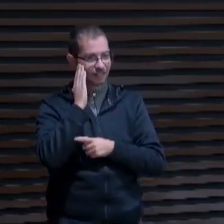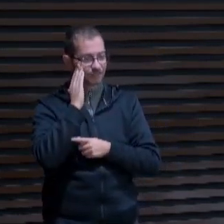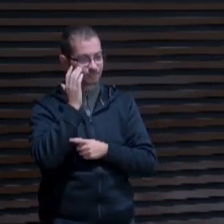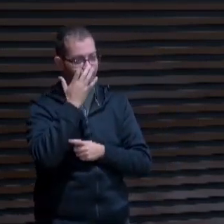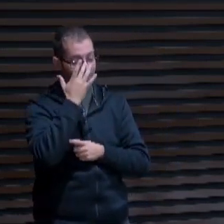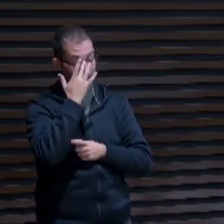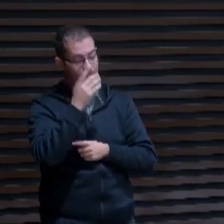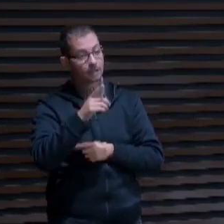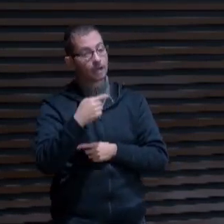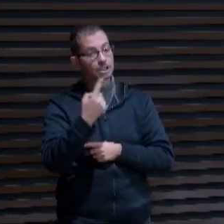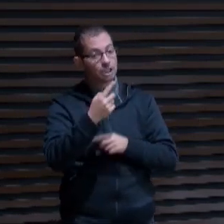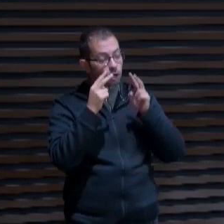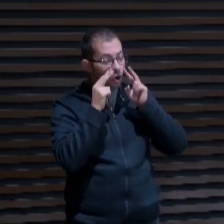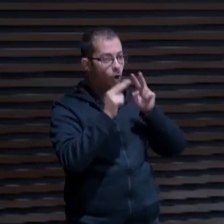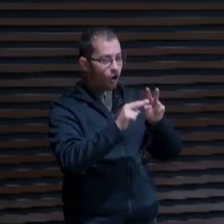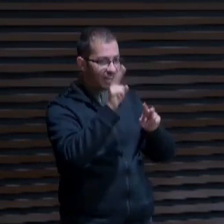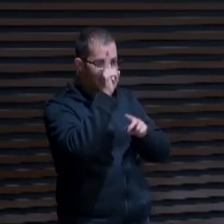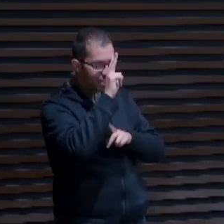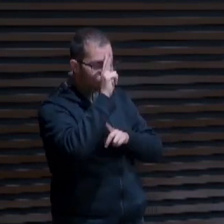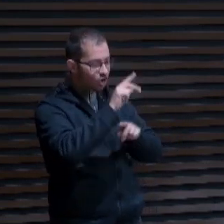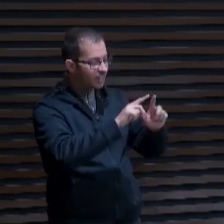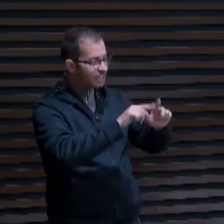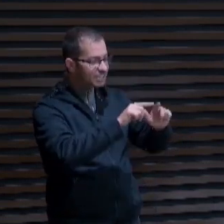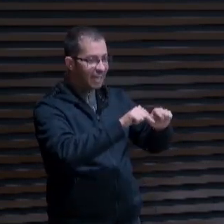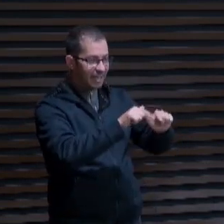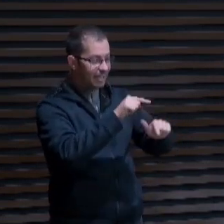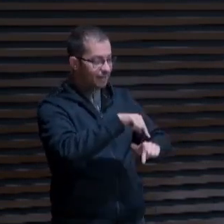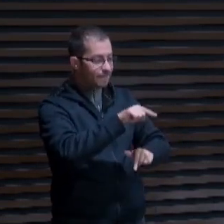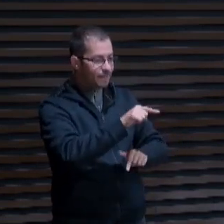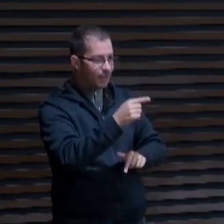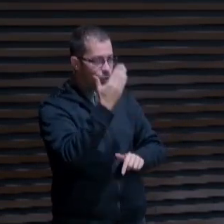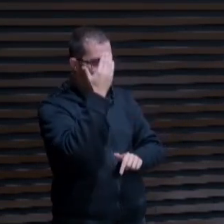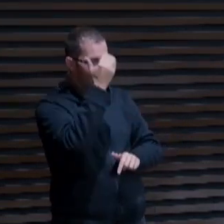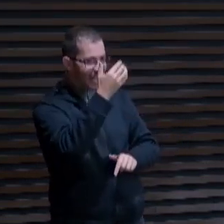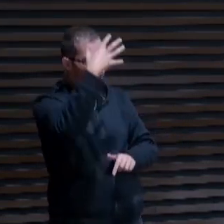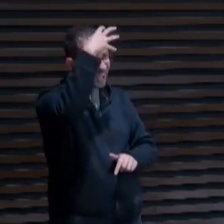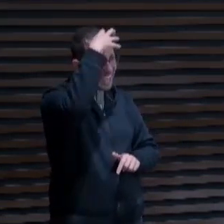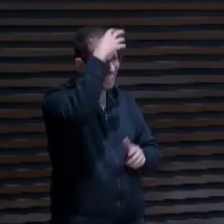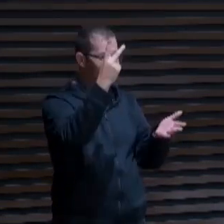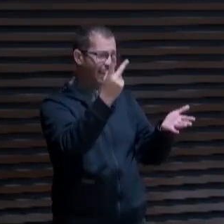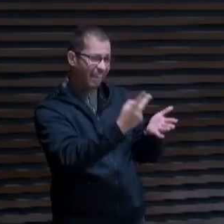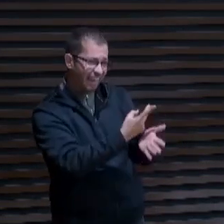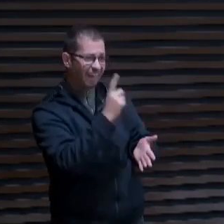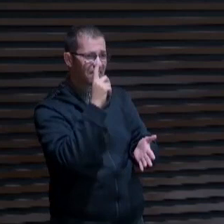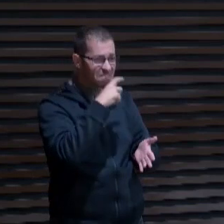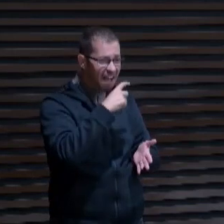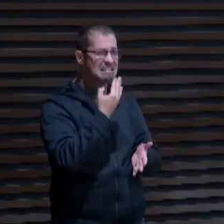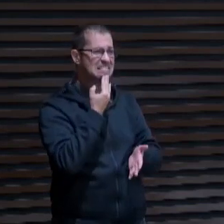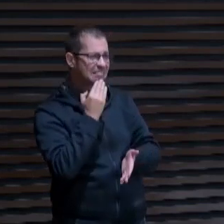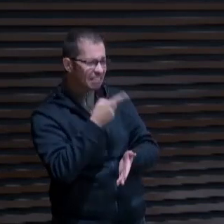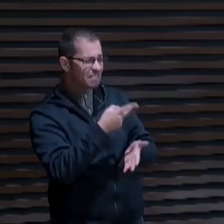essa história de Israel, a vermos o sucesso e o fracasso de reis, nós entendemos